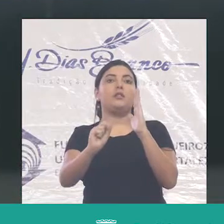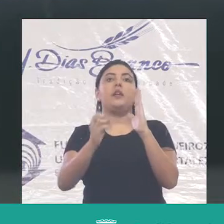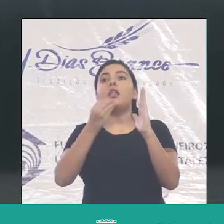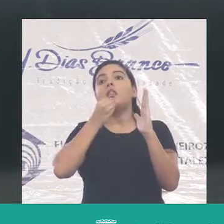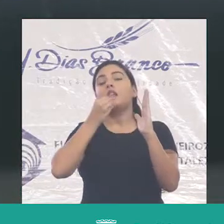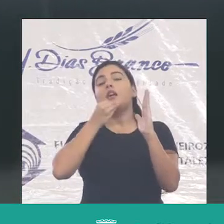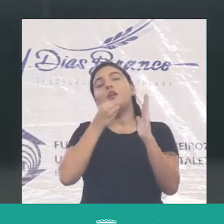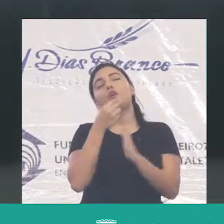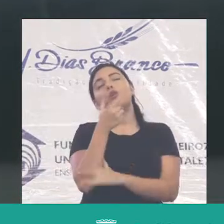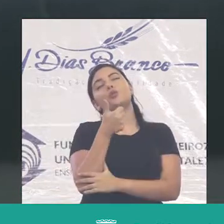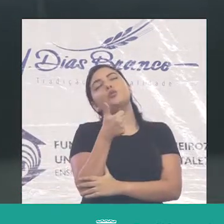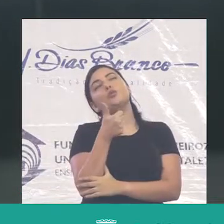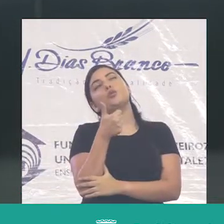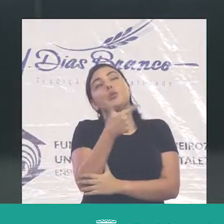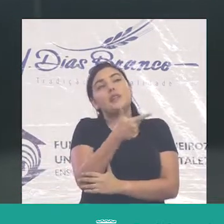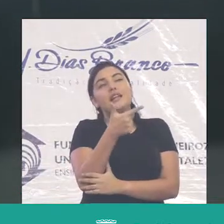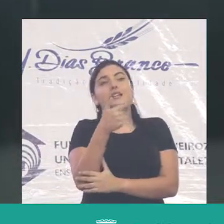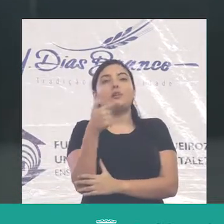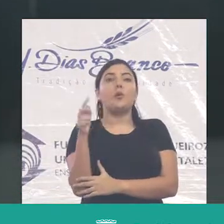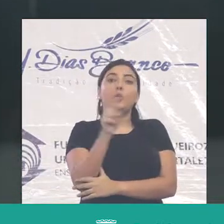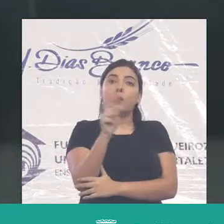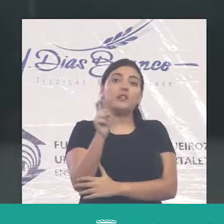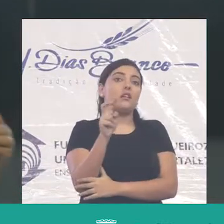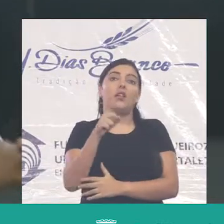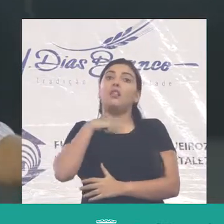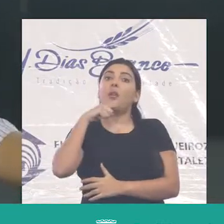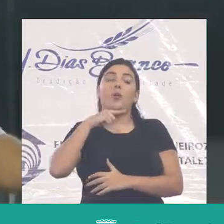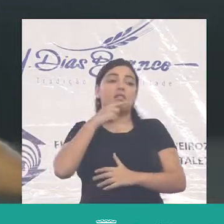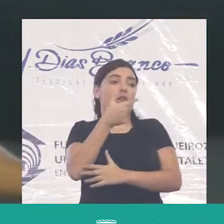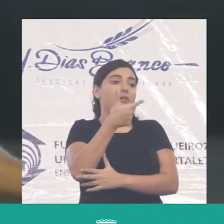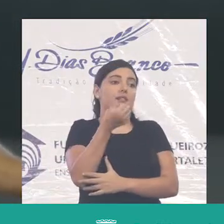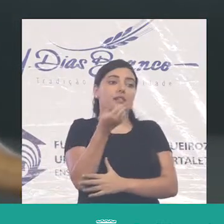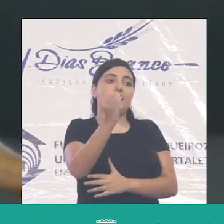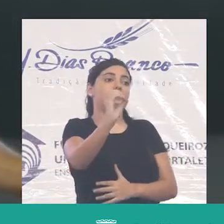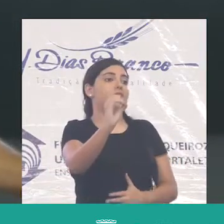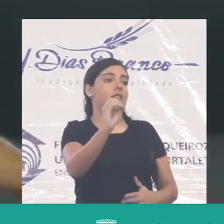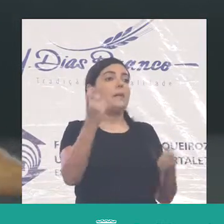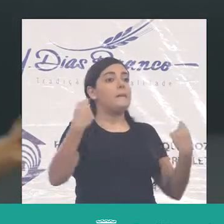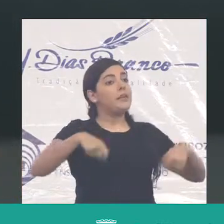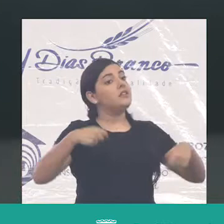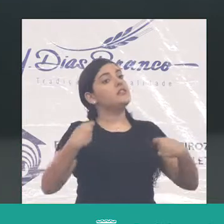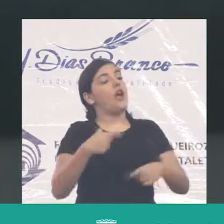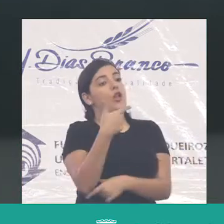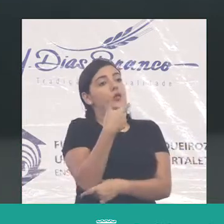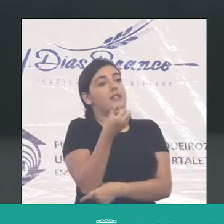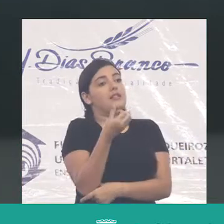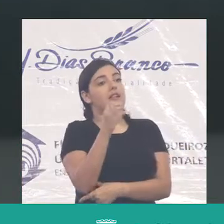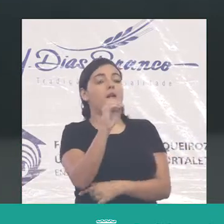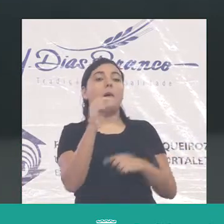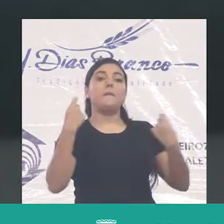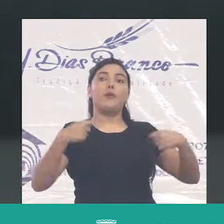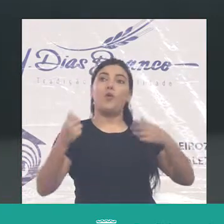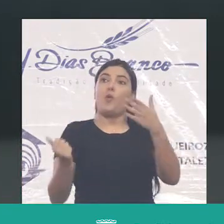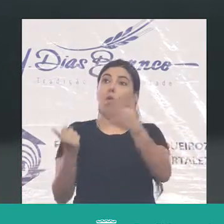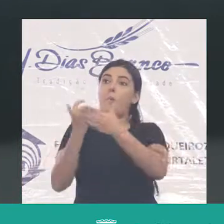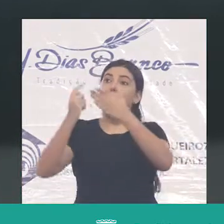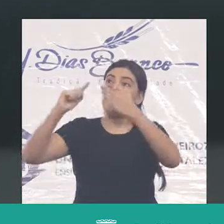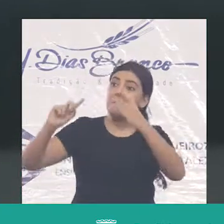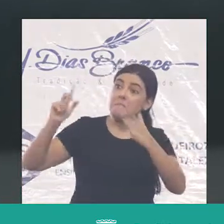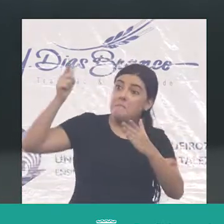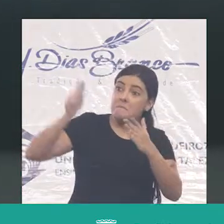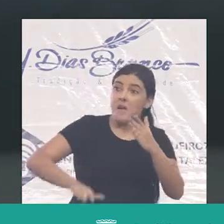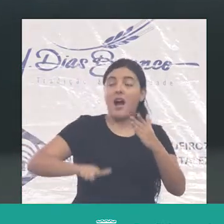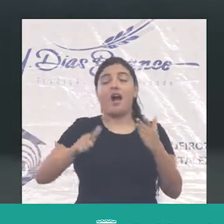daria 255, não conseguiria chegar no 260 que a gente precisa. Então eu tive que comprar uma das